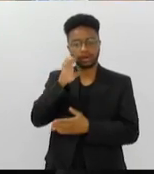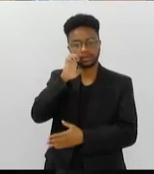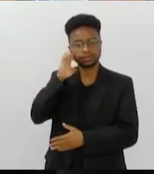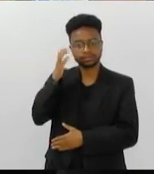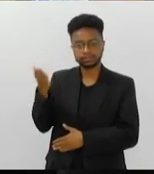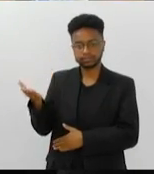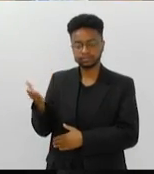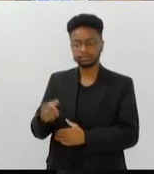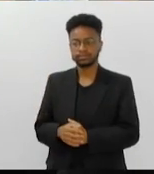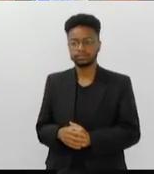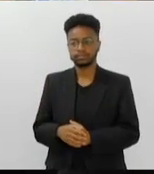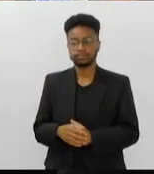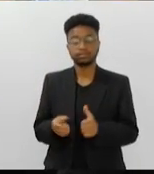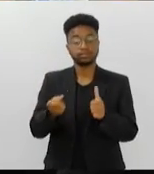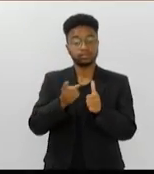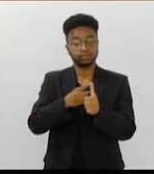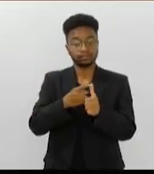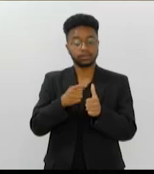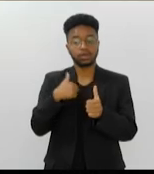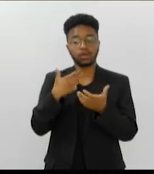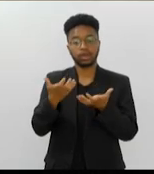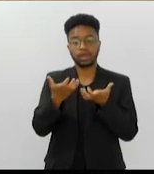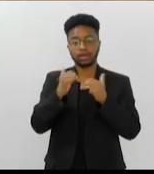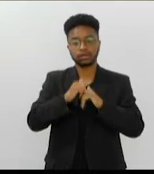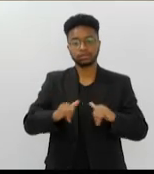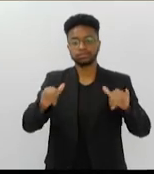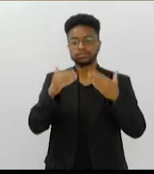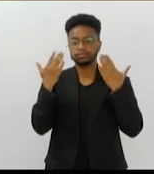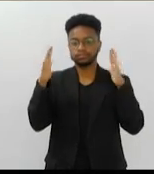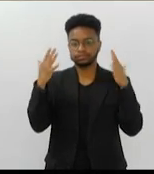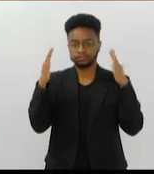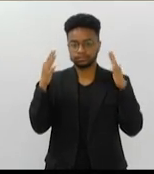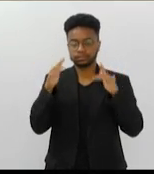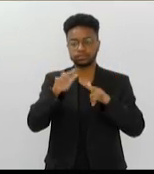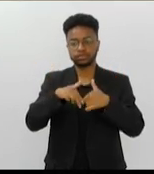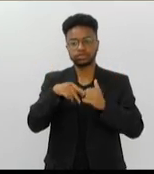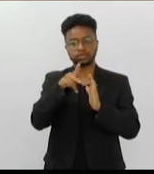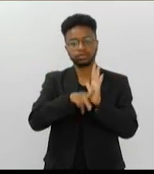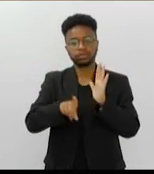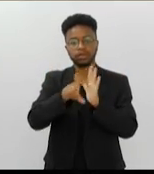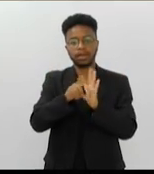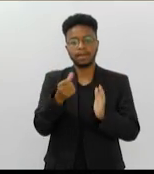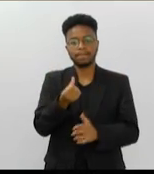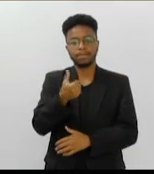vontade. Primeiramente, presidente, queria parabenizar, né, um projeto de lei